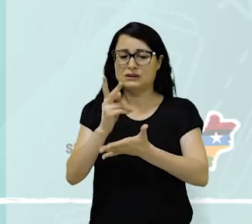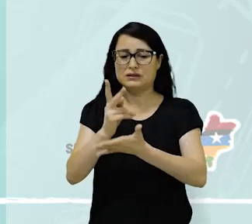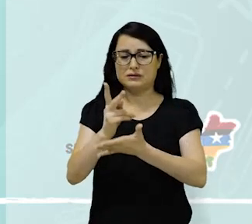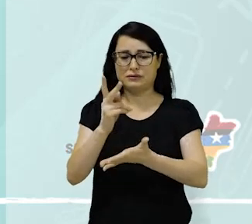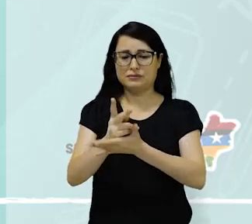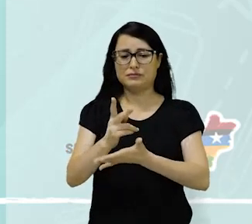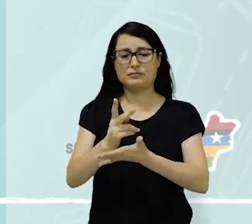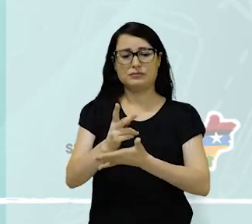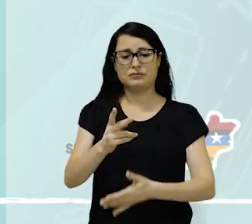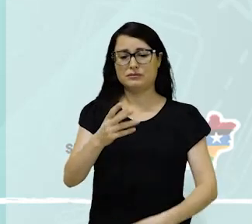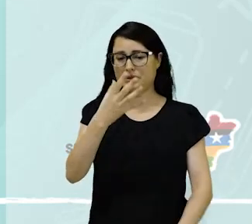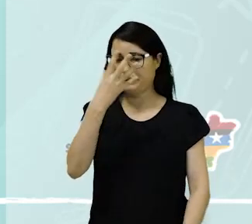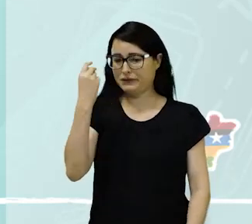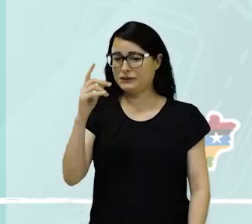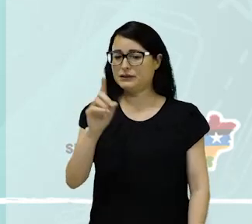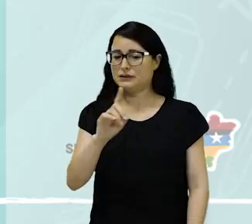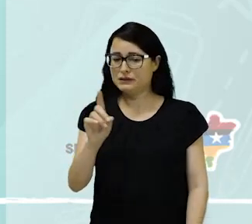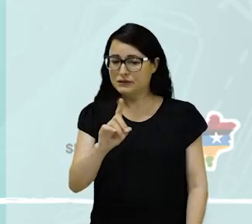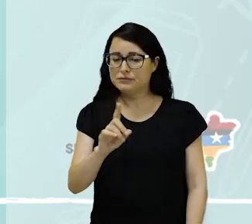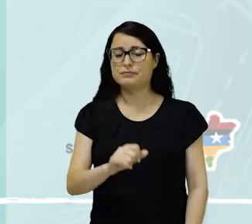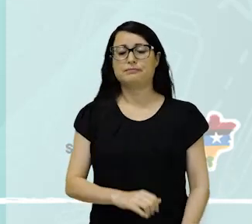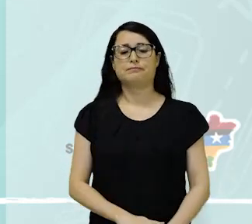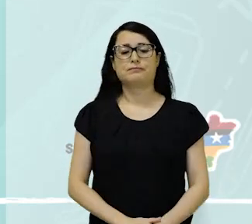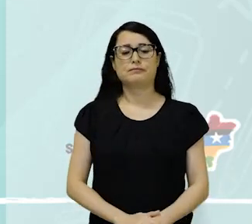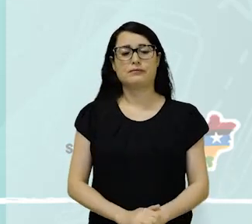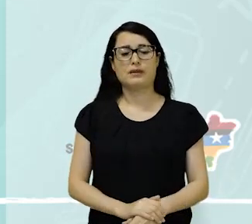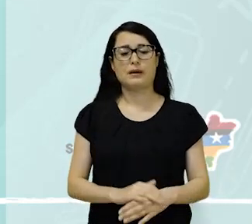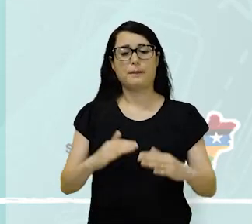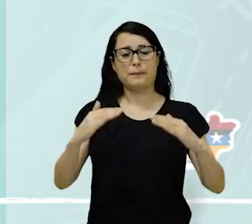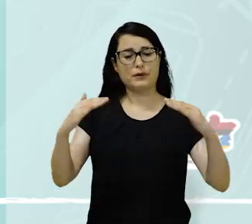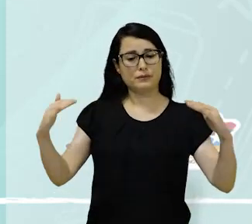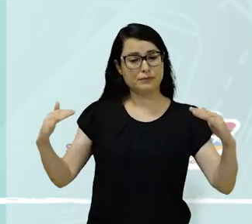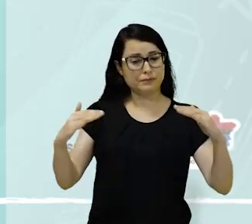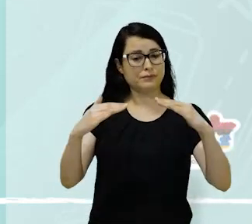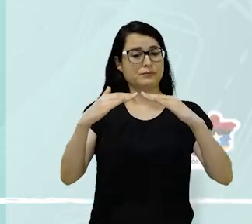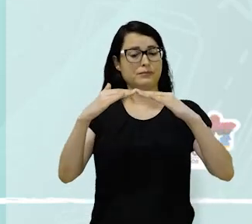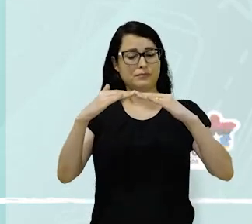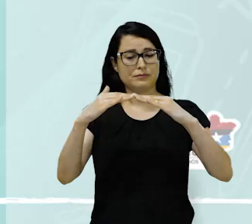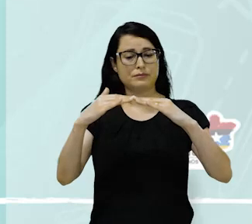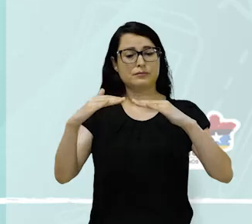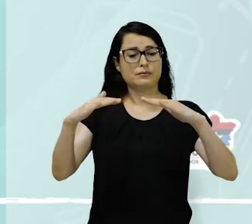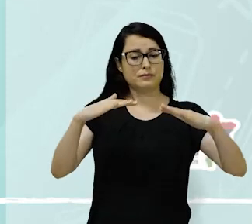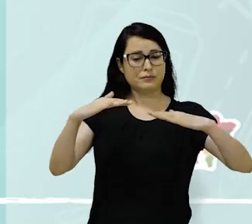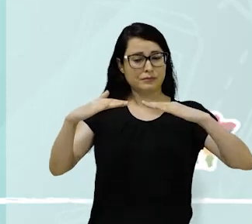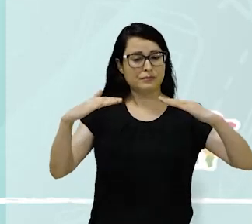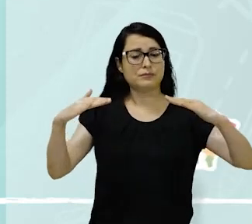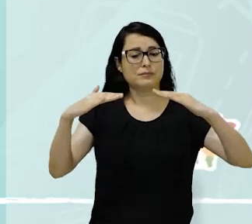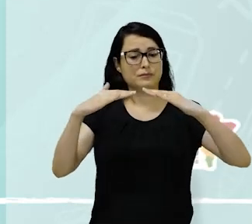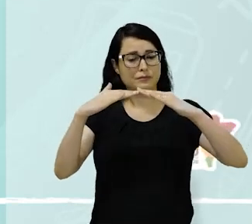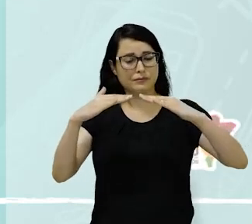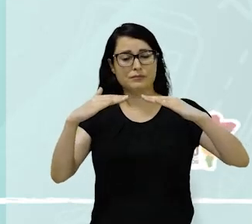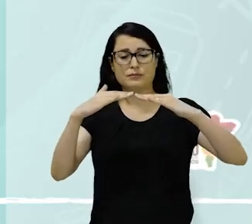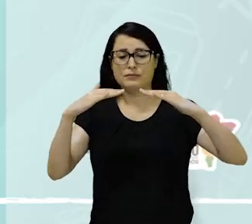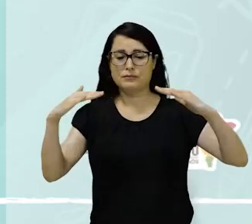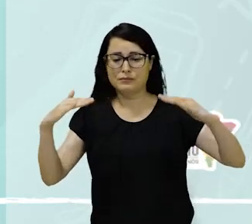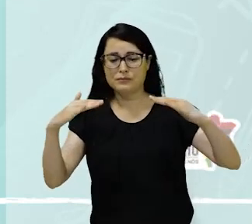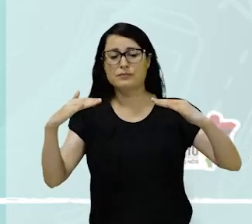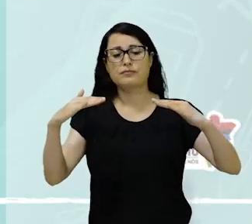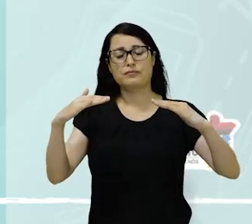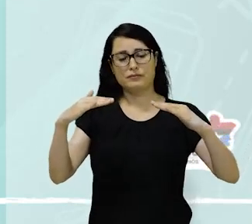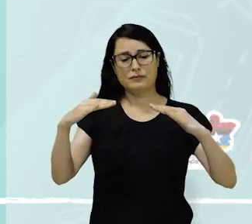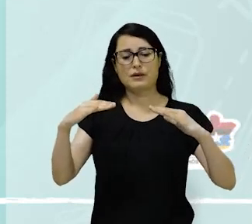isso, tá certo? E esses movimentos, né, podem se aproximar ou se afastar. Os movimentos realizados pelas placas